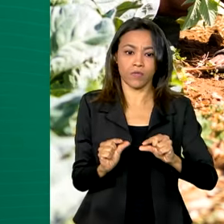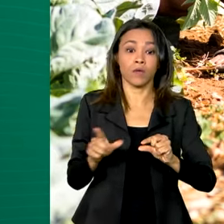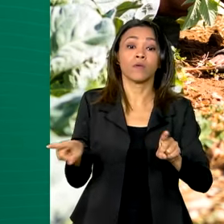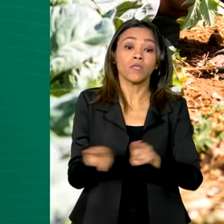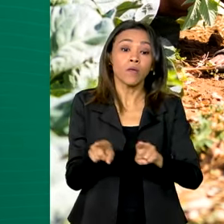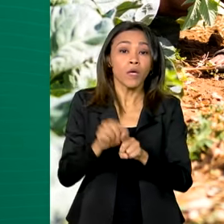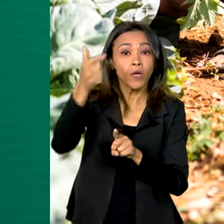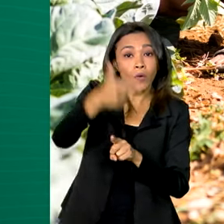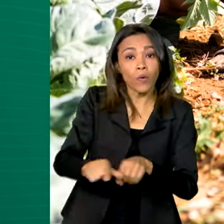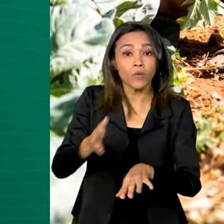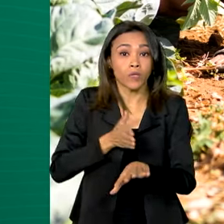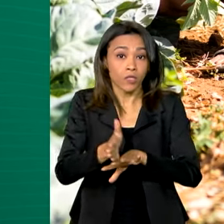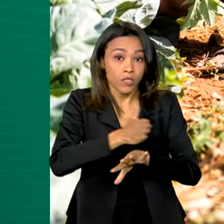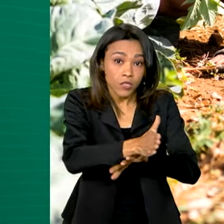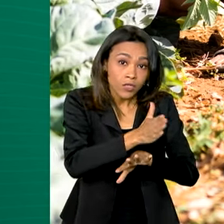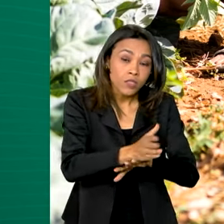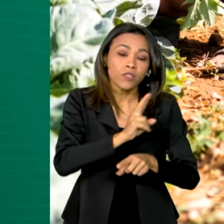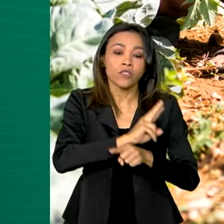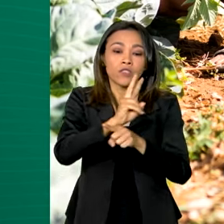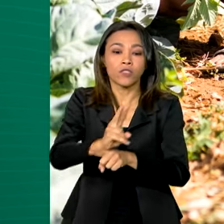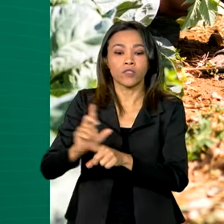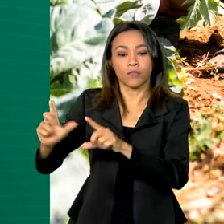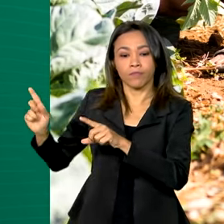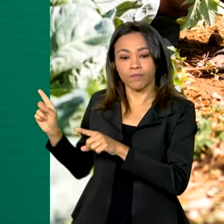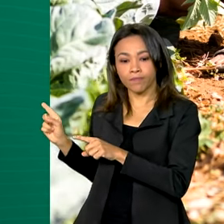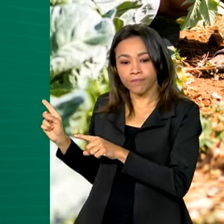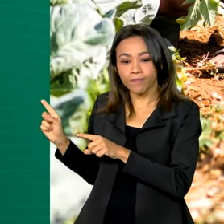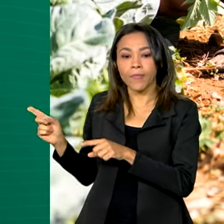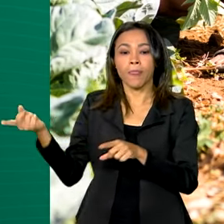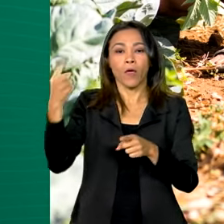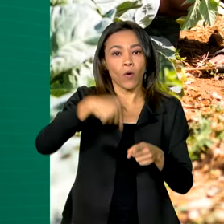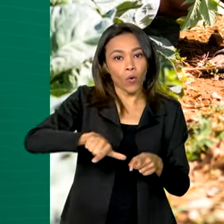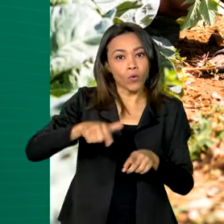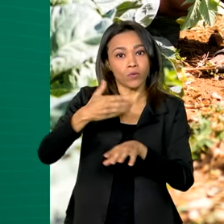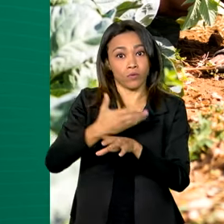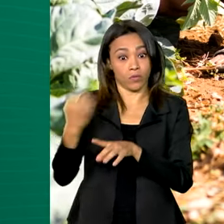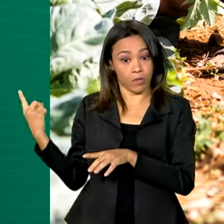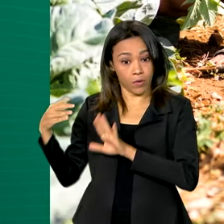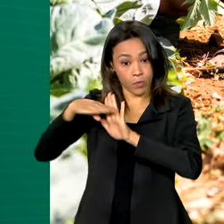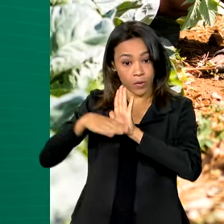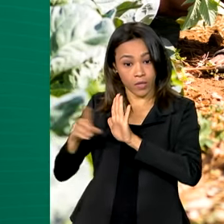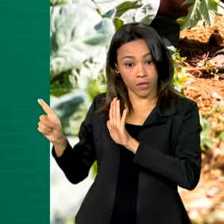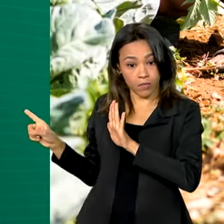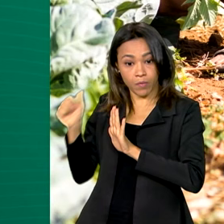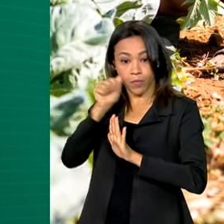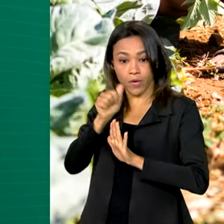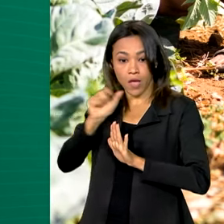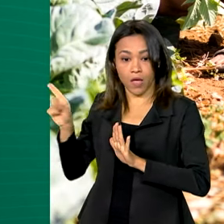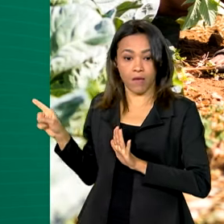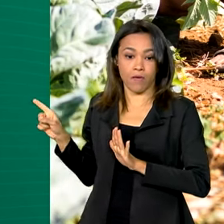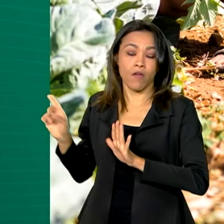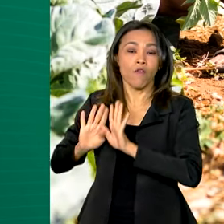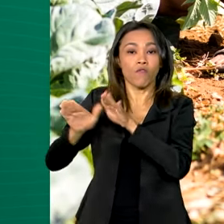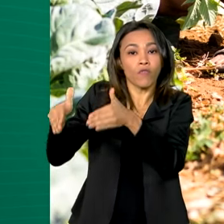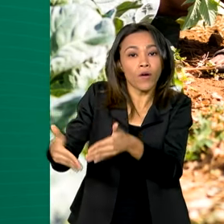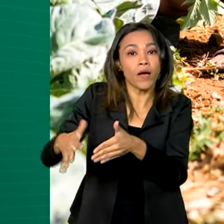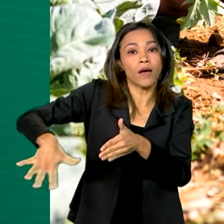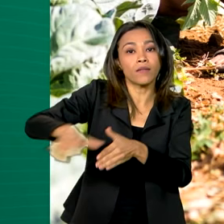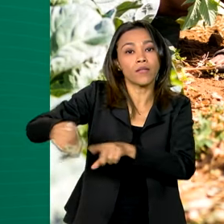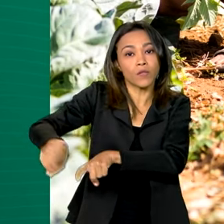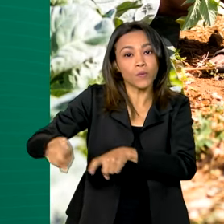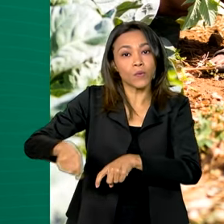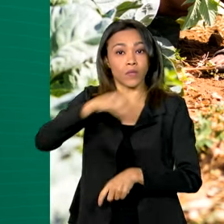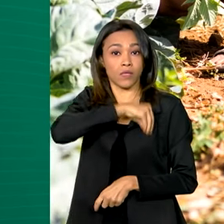linhas de investimento, como PRONAF Floresta, PRONAF Semiárido, o PRONAF Mulher, voltado para agricultoras com